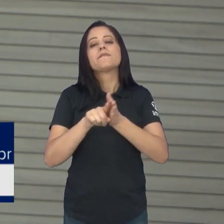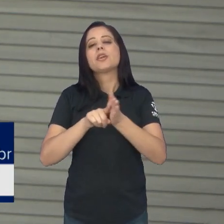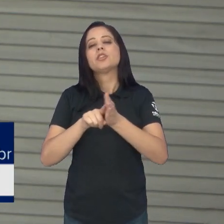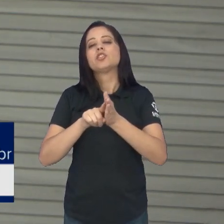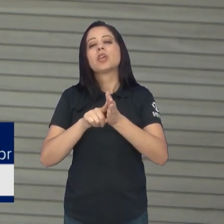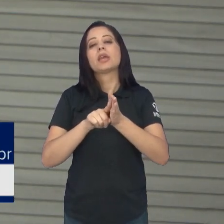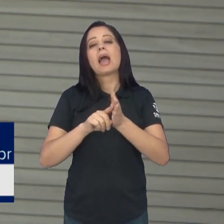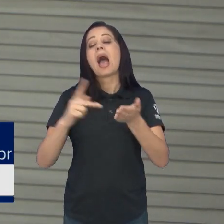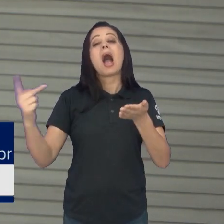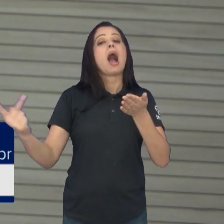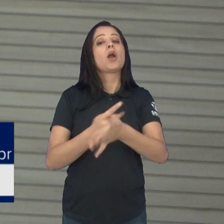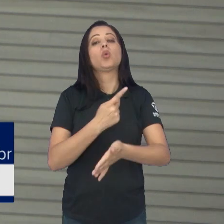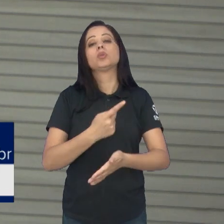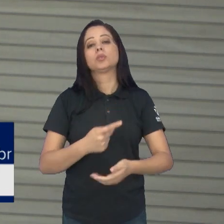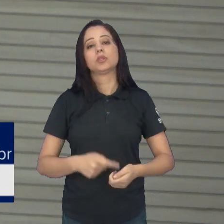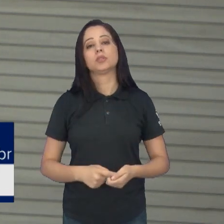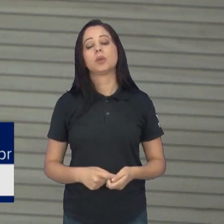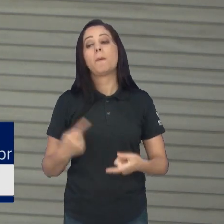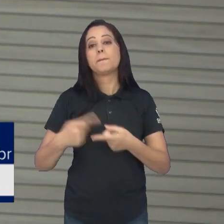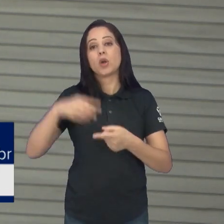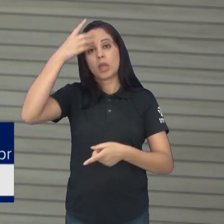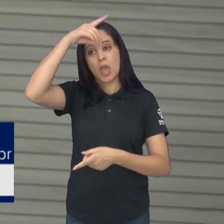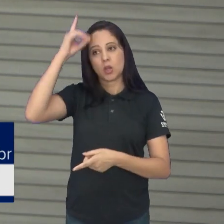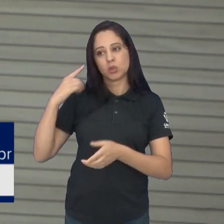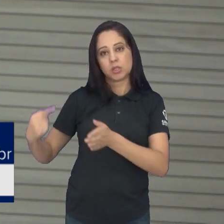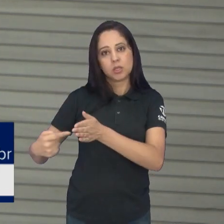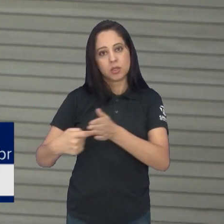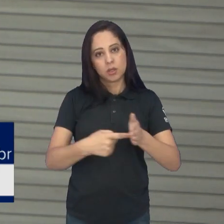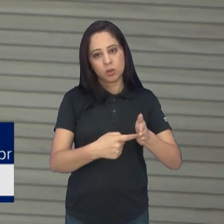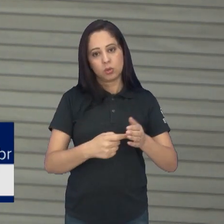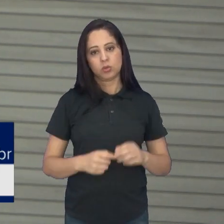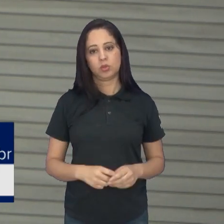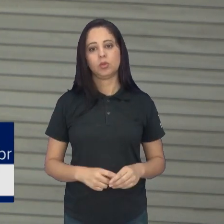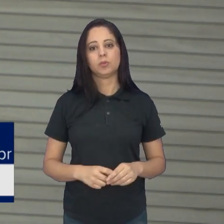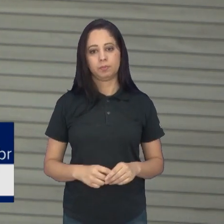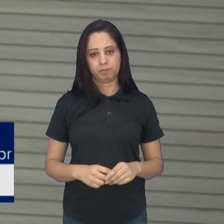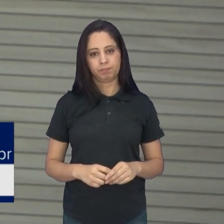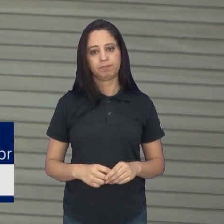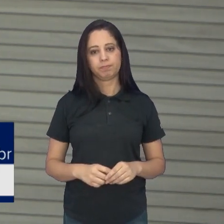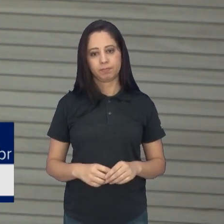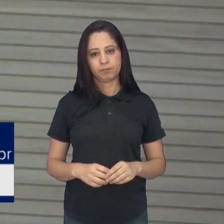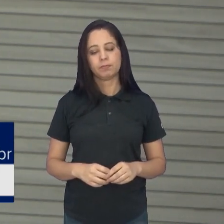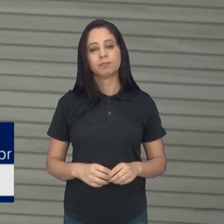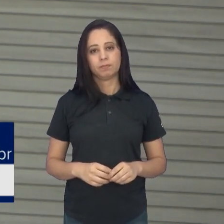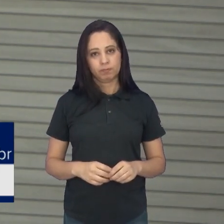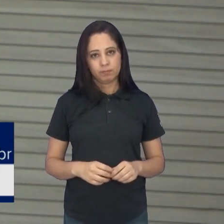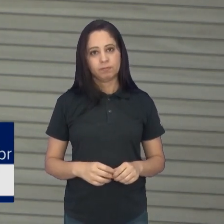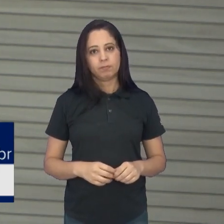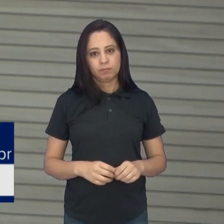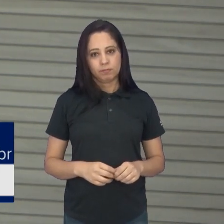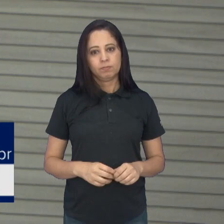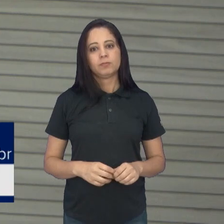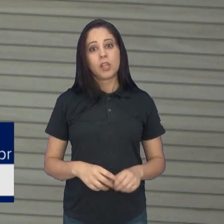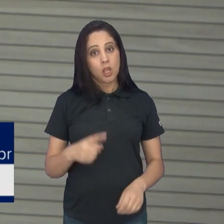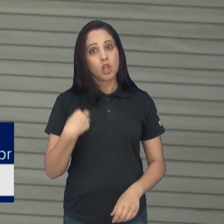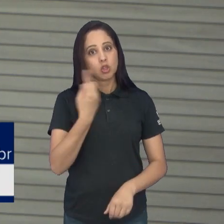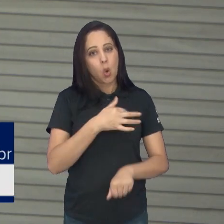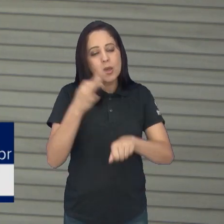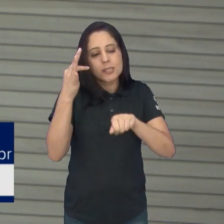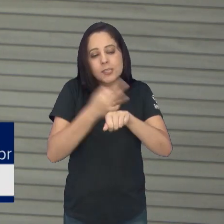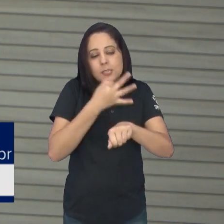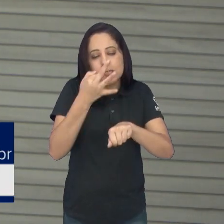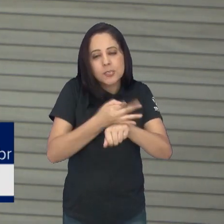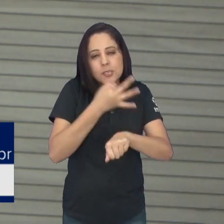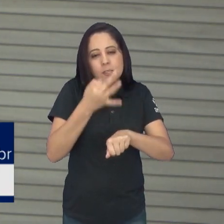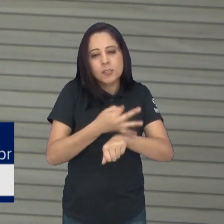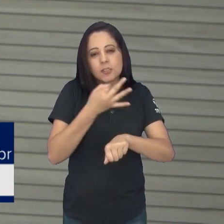fatos denunciados pela vereadora Dulce Rita, e é isso que a gente vai insistir, ainda que o governo use de estratégia,